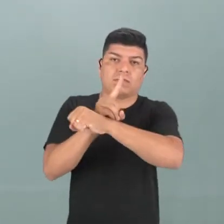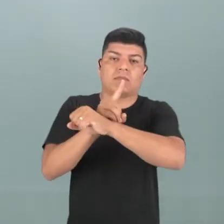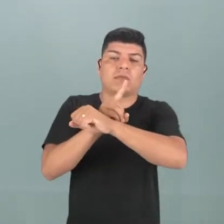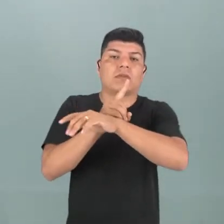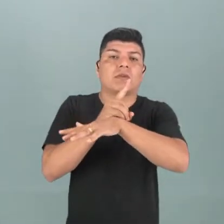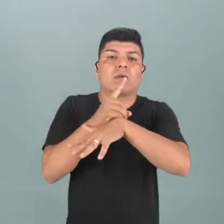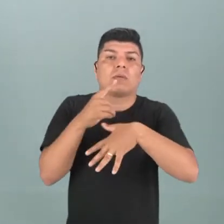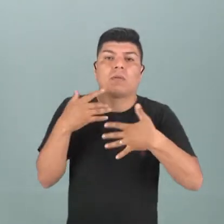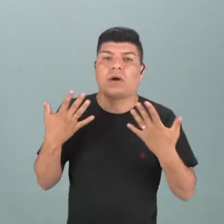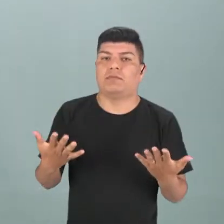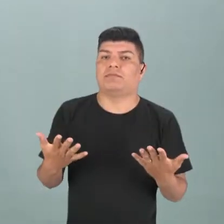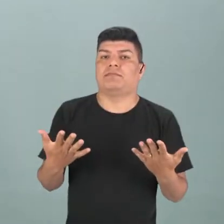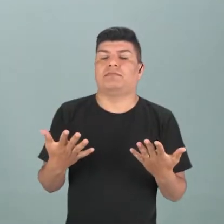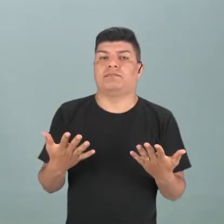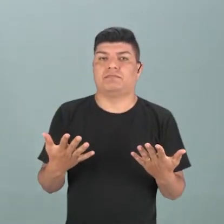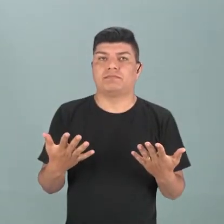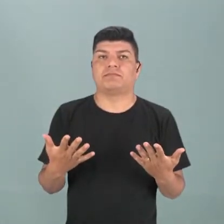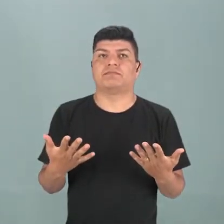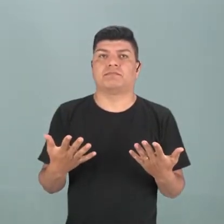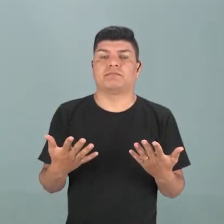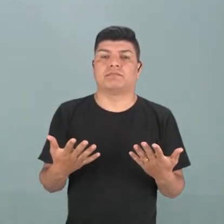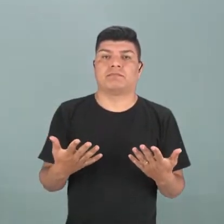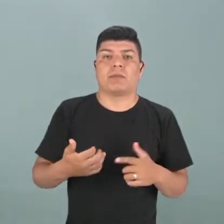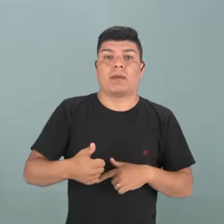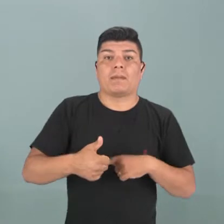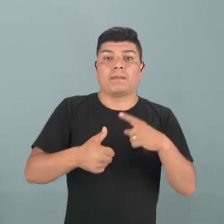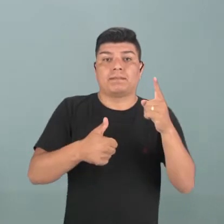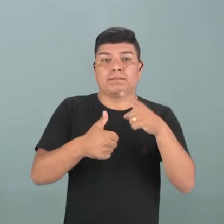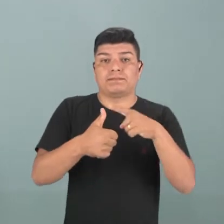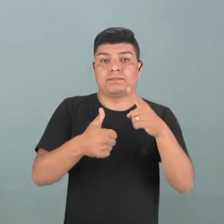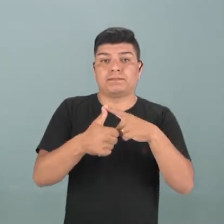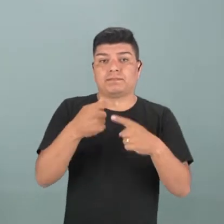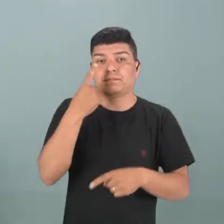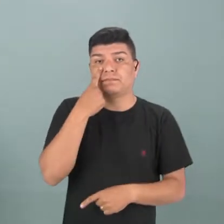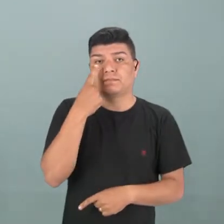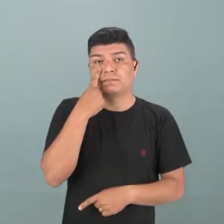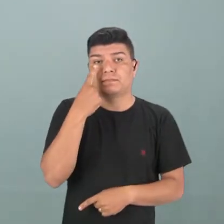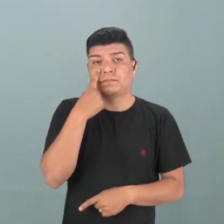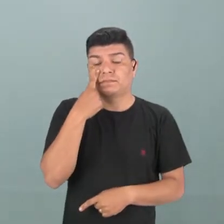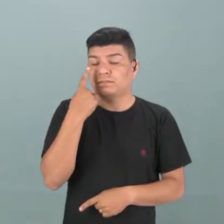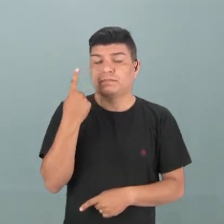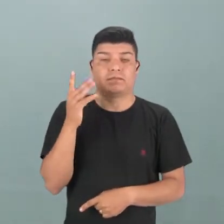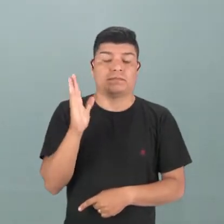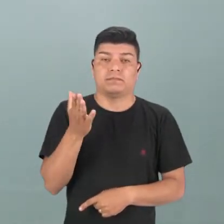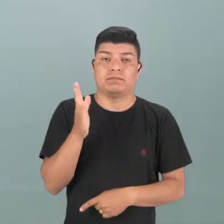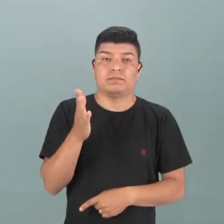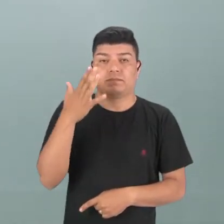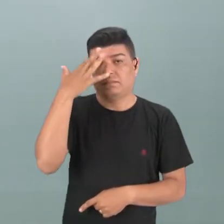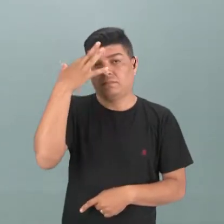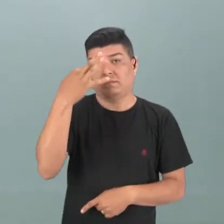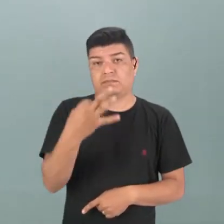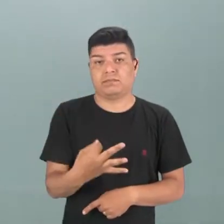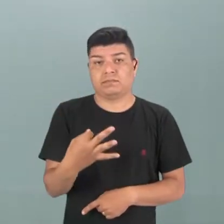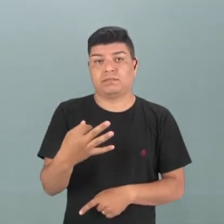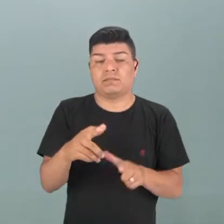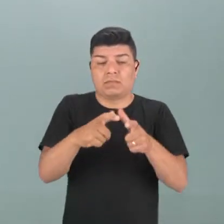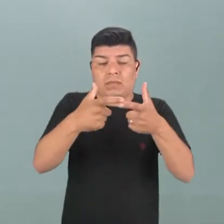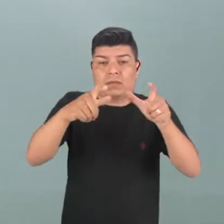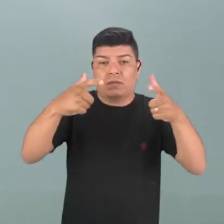que seria? A gente pode já observar de cara, né, a gente já observa, que é o